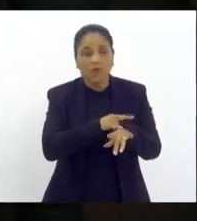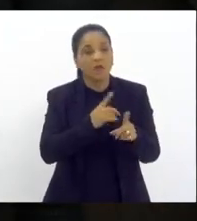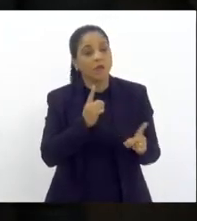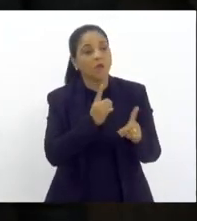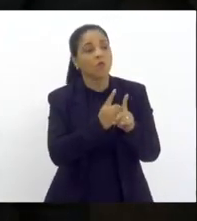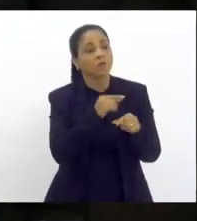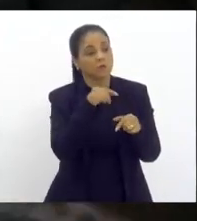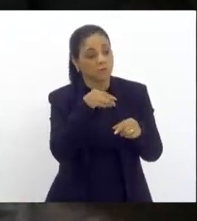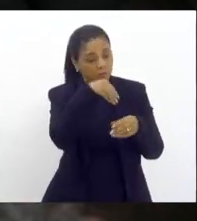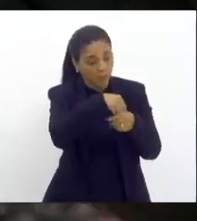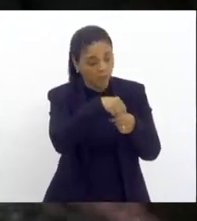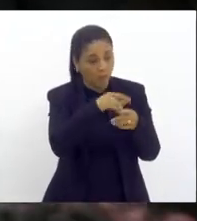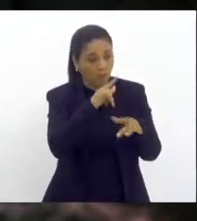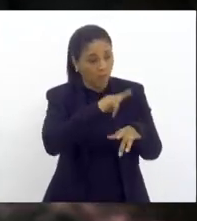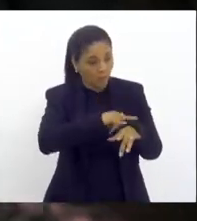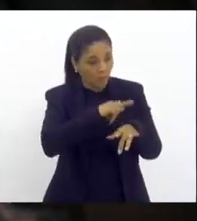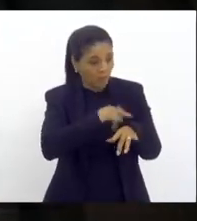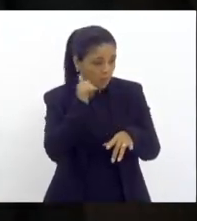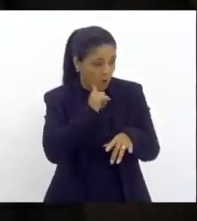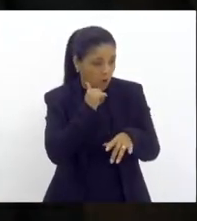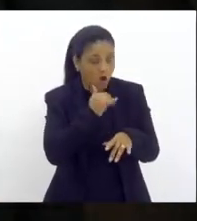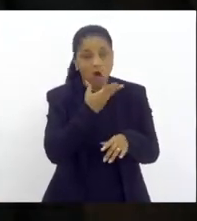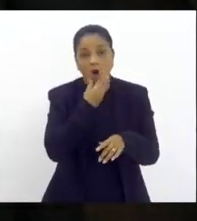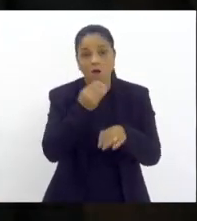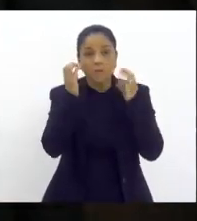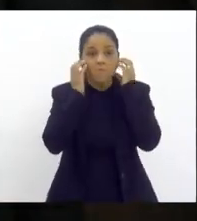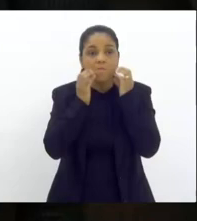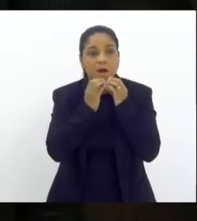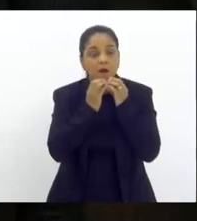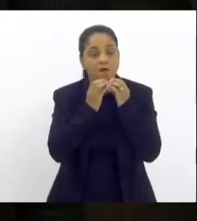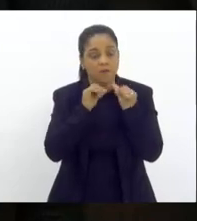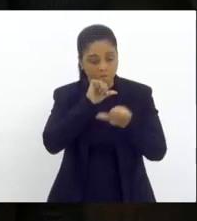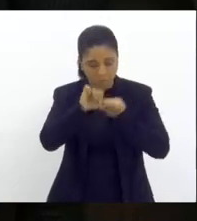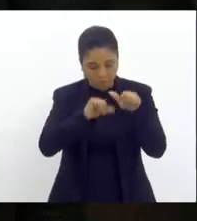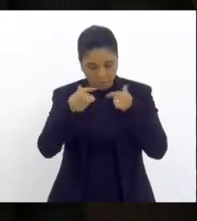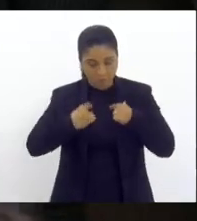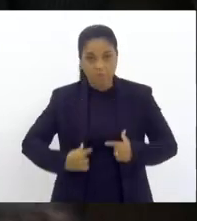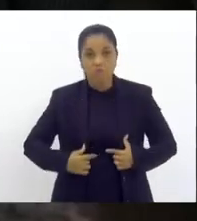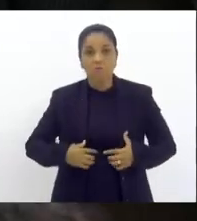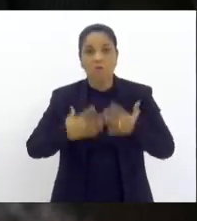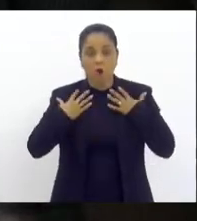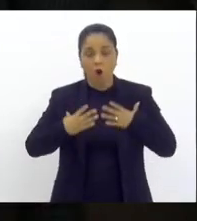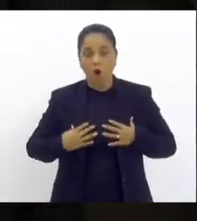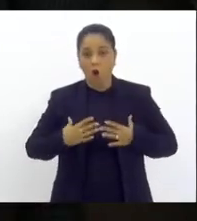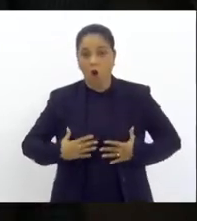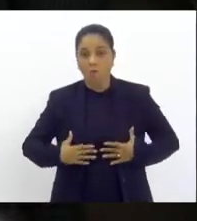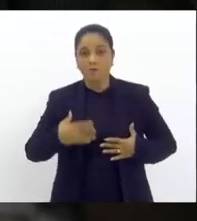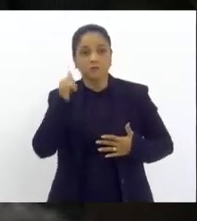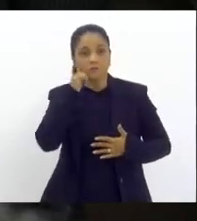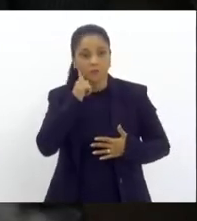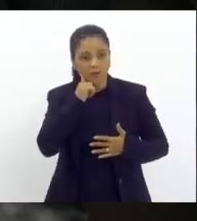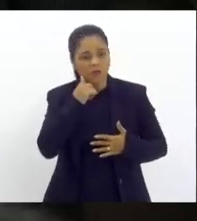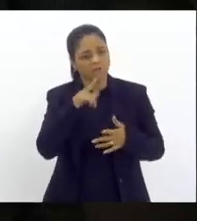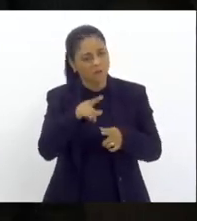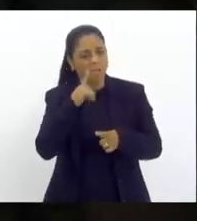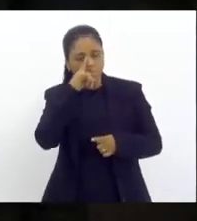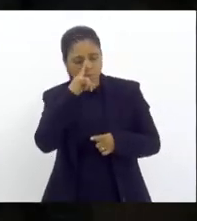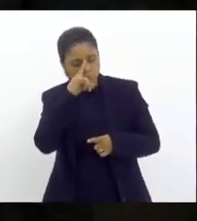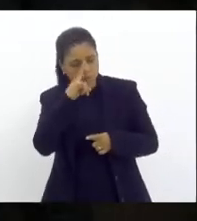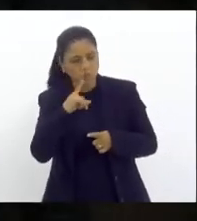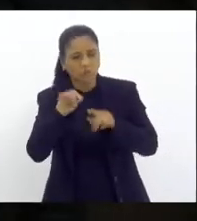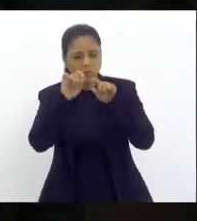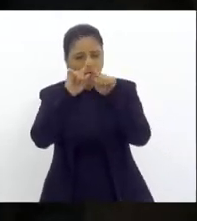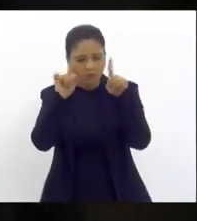você faz? Então, são situações que põem em risco o estabelecimento, põem em risco o agente público, põem em